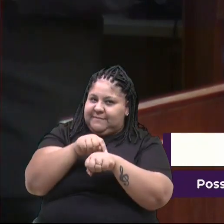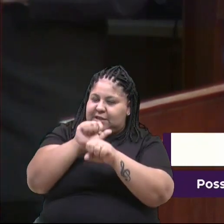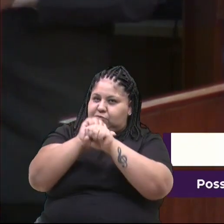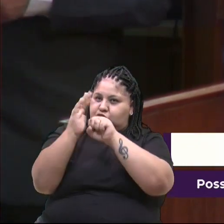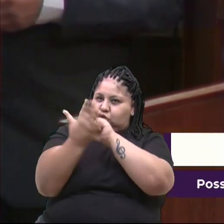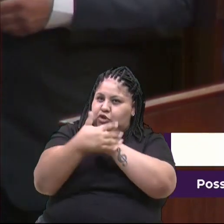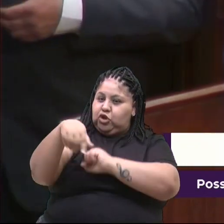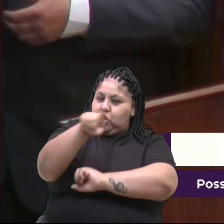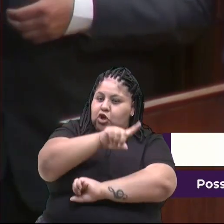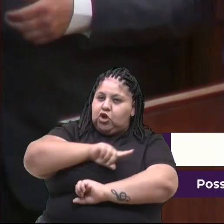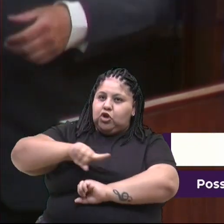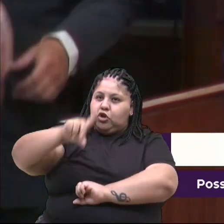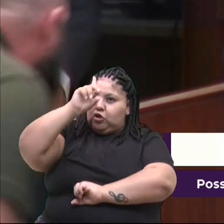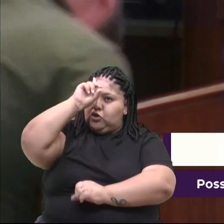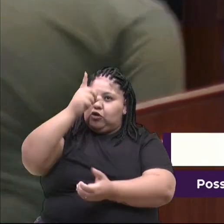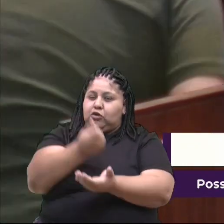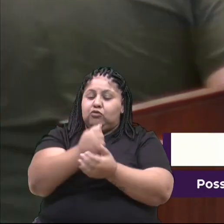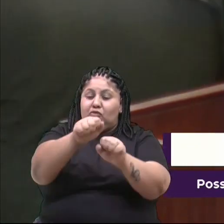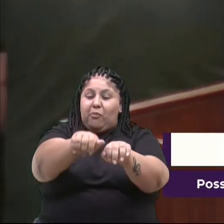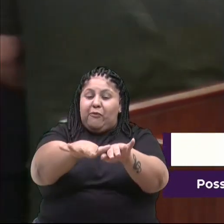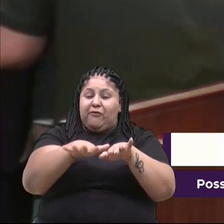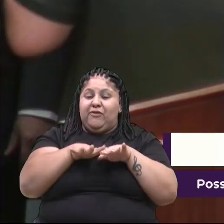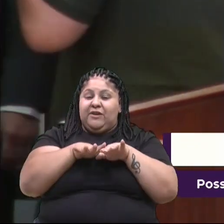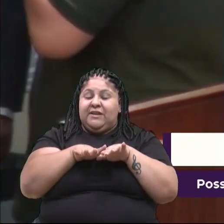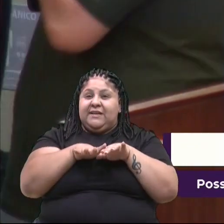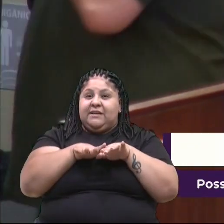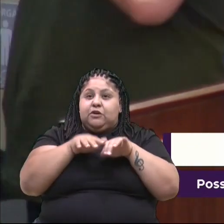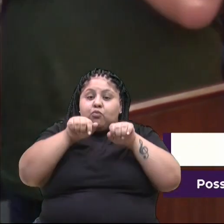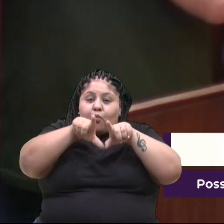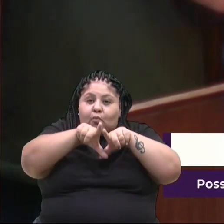pandemia, nós fomos empossados num plenário vazio.